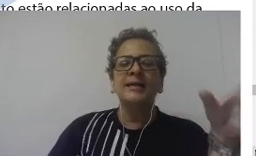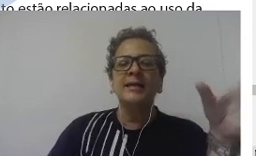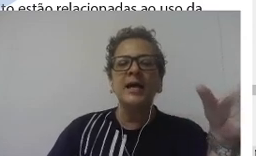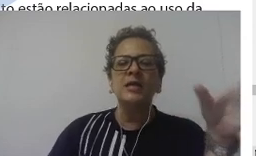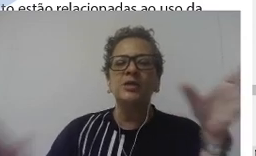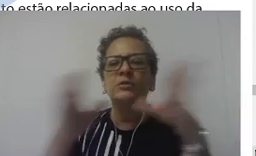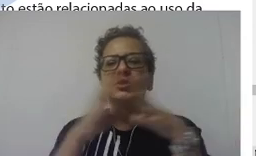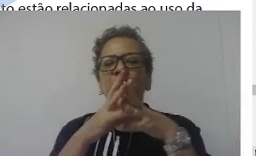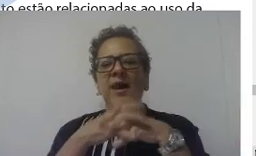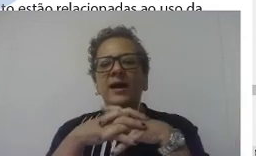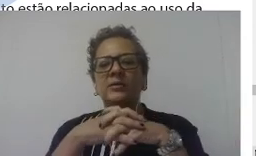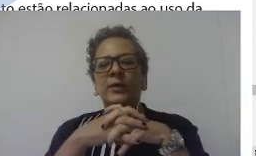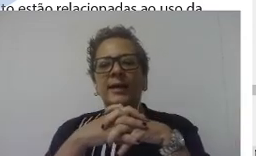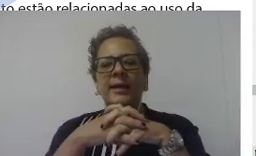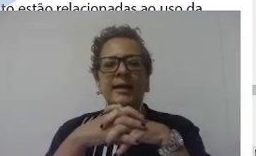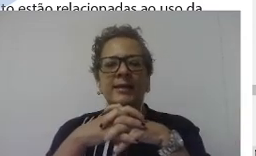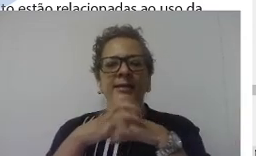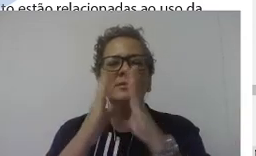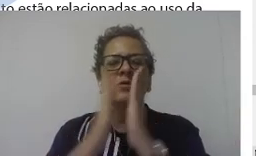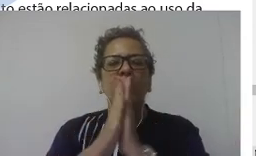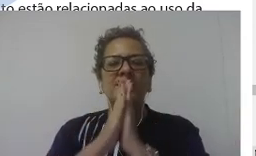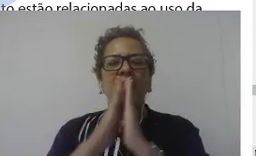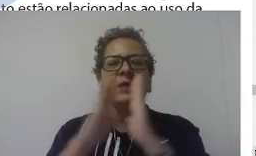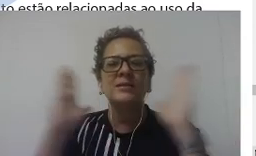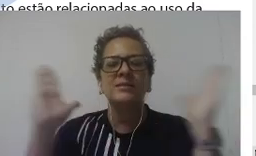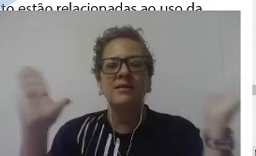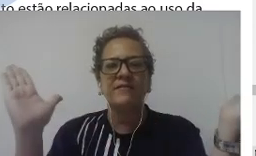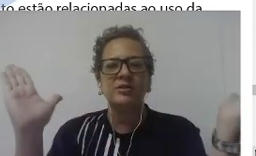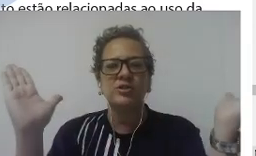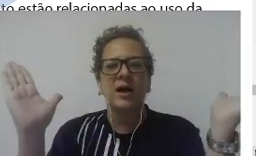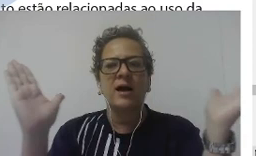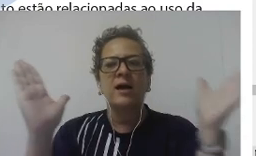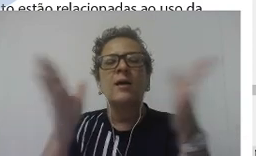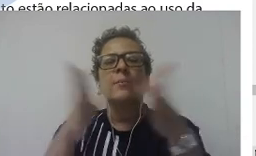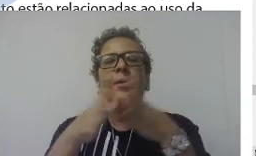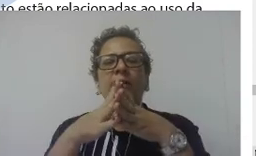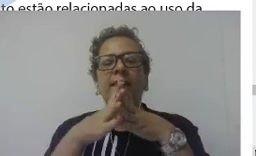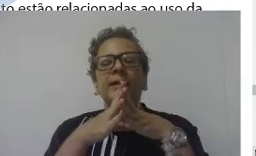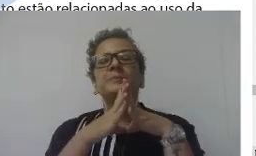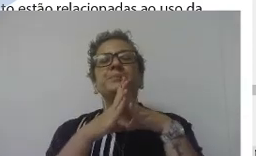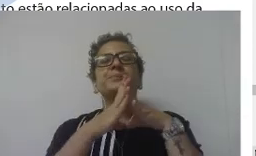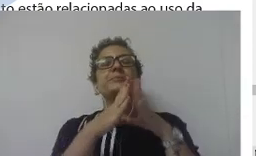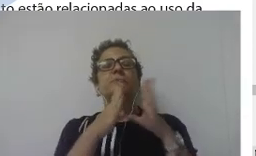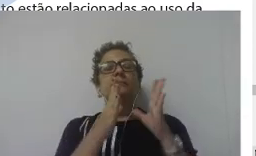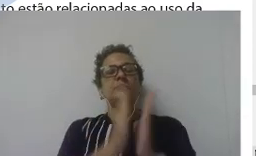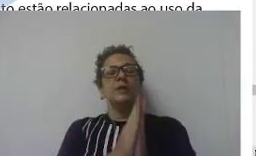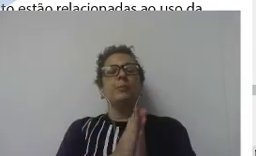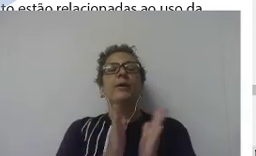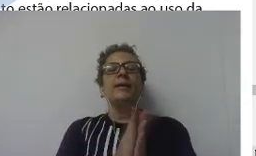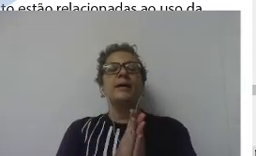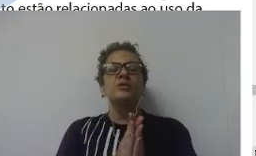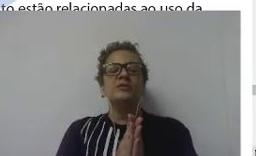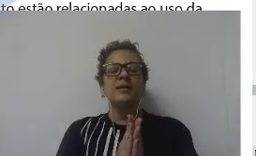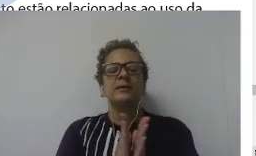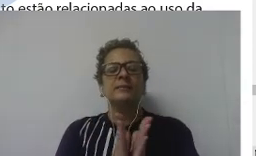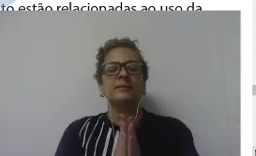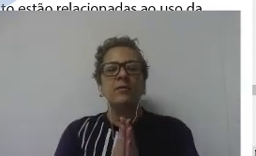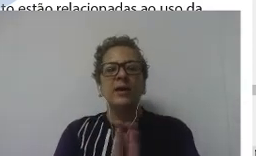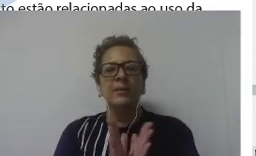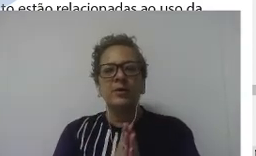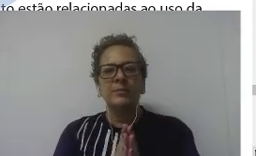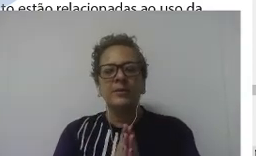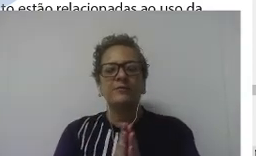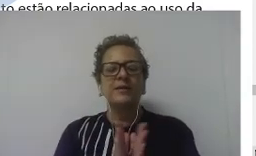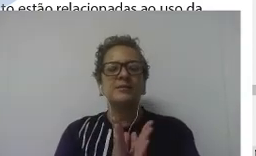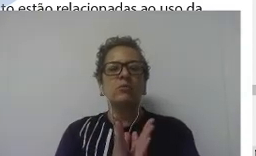A igreja e o Estado, eles começaram a se afastar. Por quê? Porque antes não